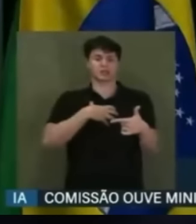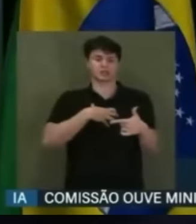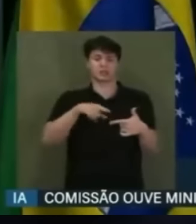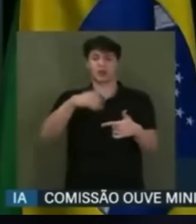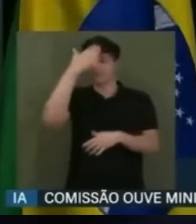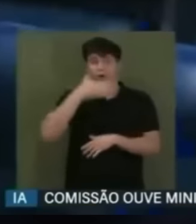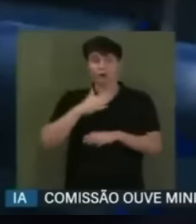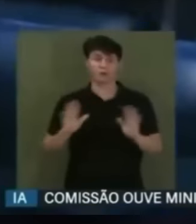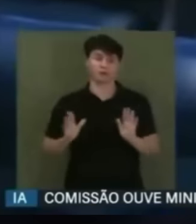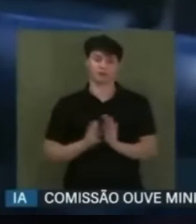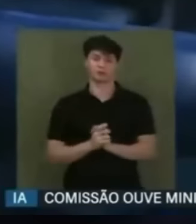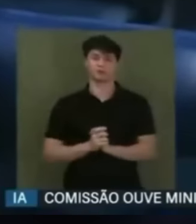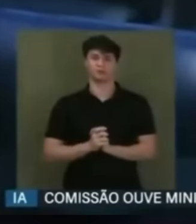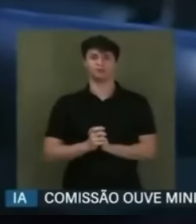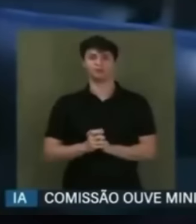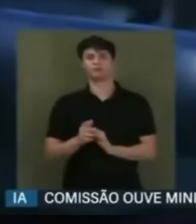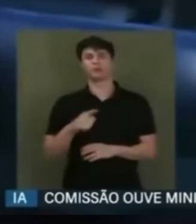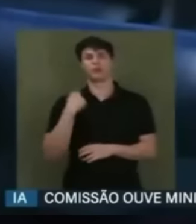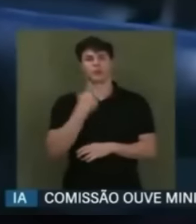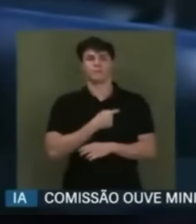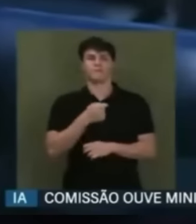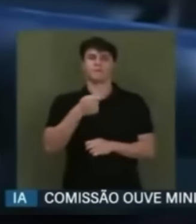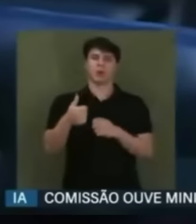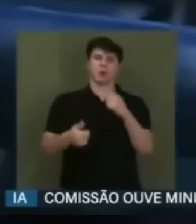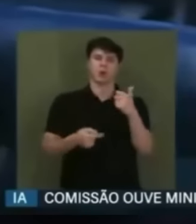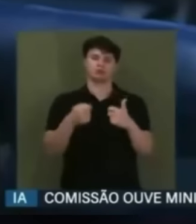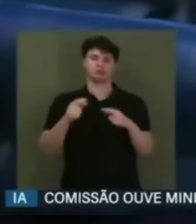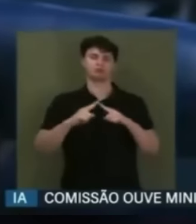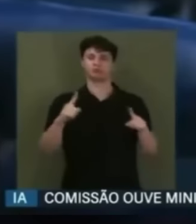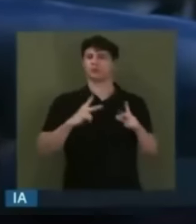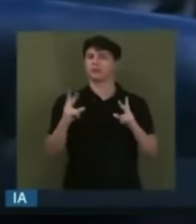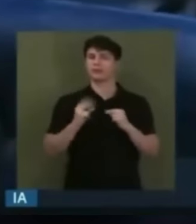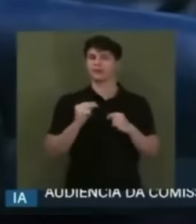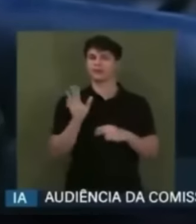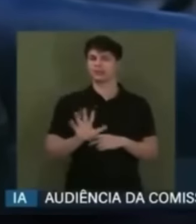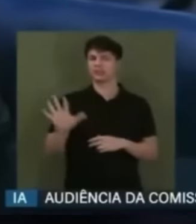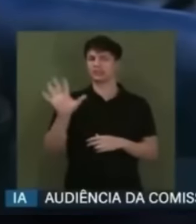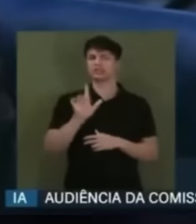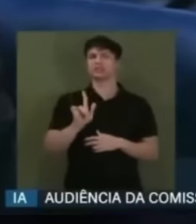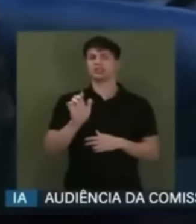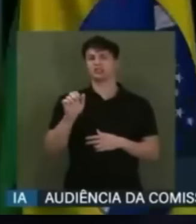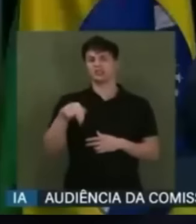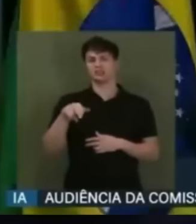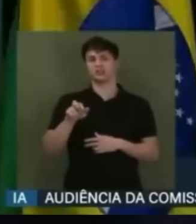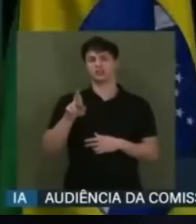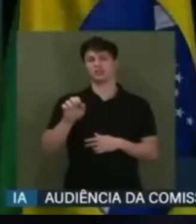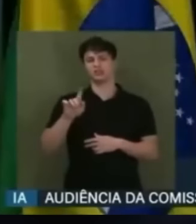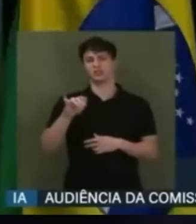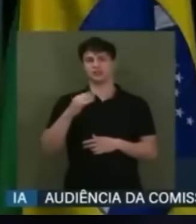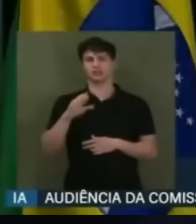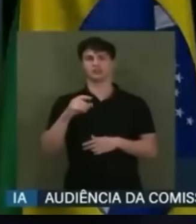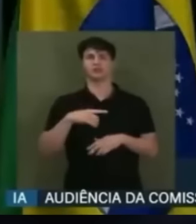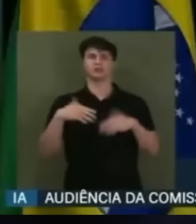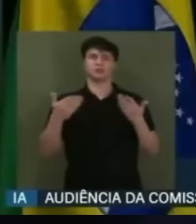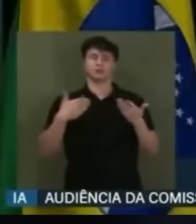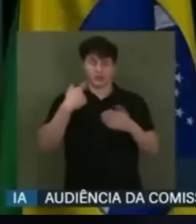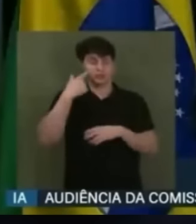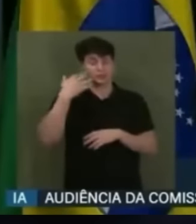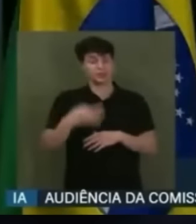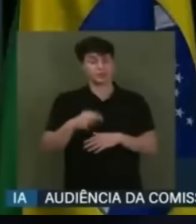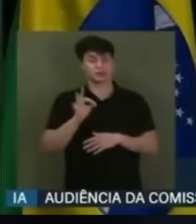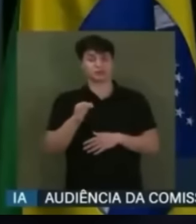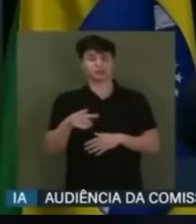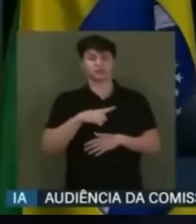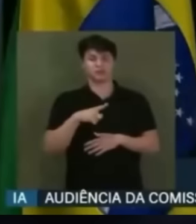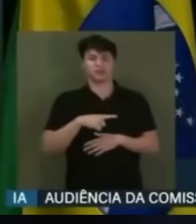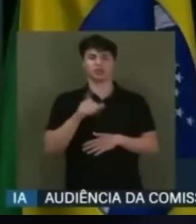é essa. Somos poucos, somos, mas não merecemos a generalização que talvez, sem querer, talvez não, com certeza,